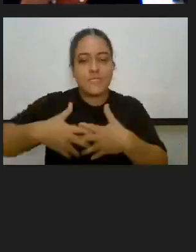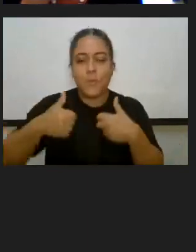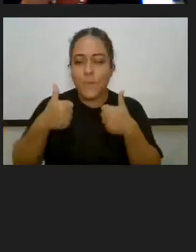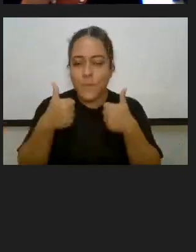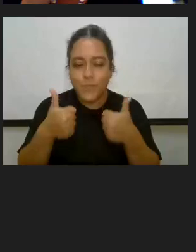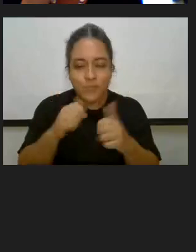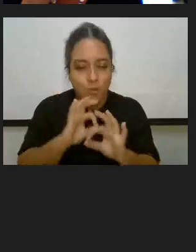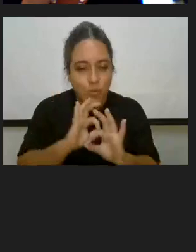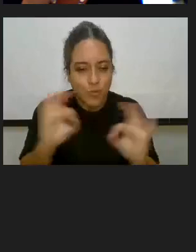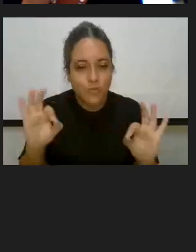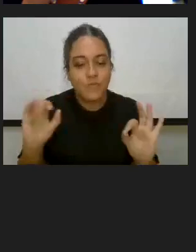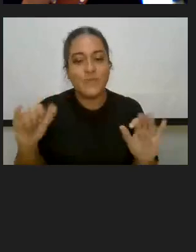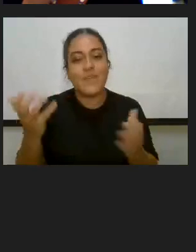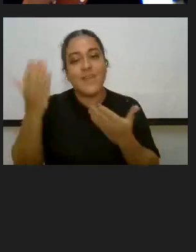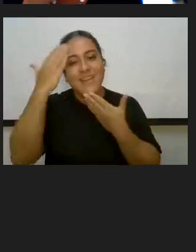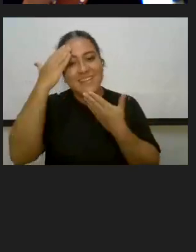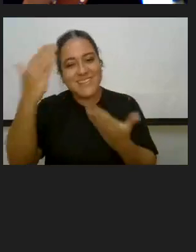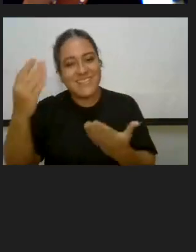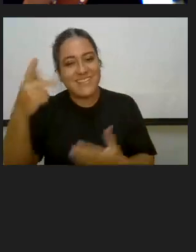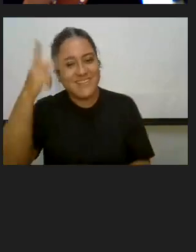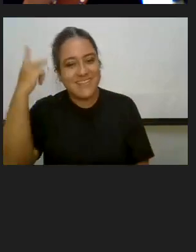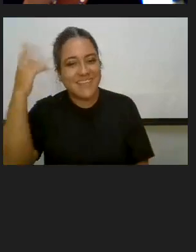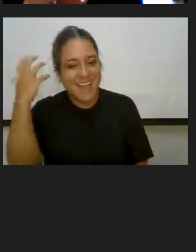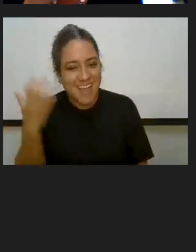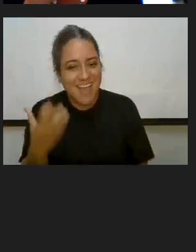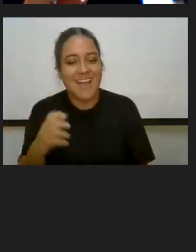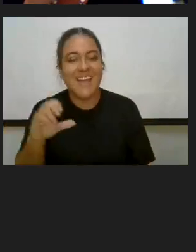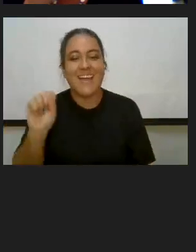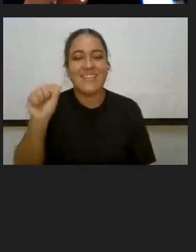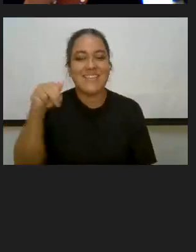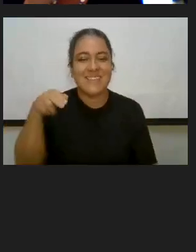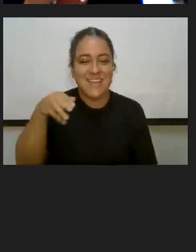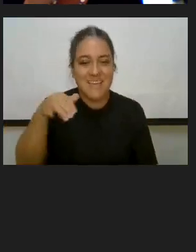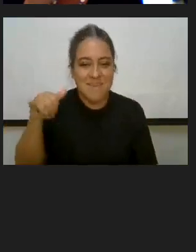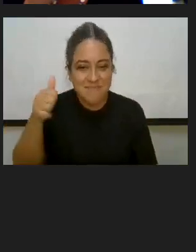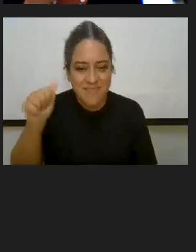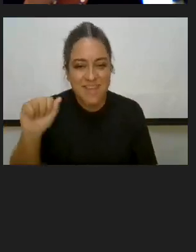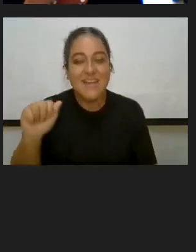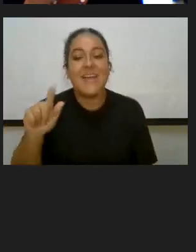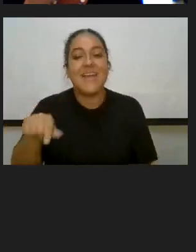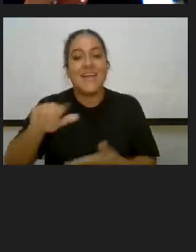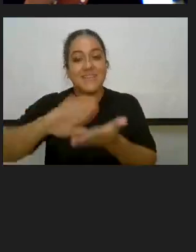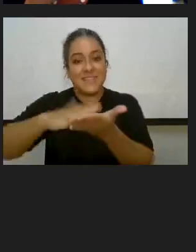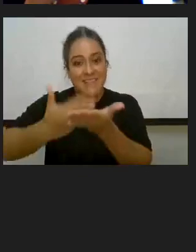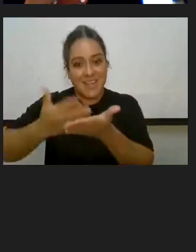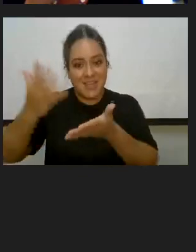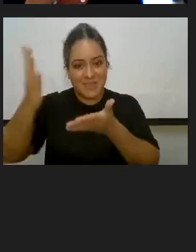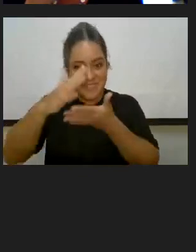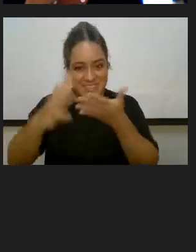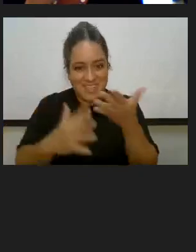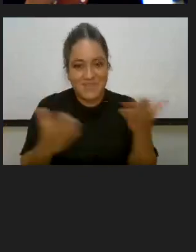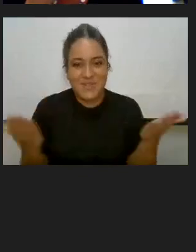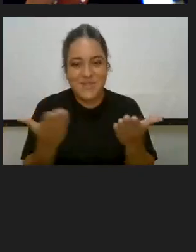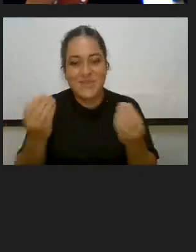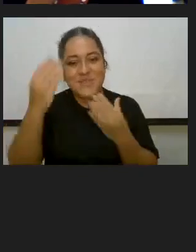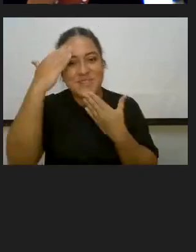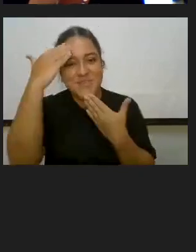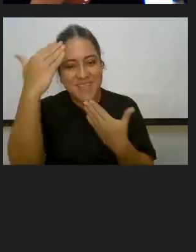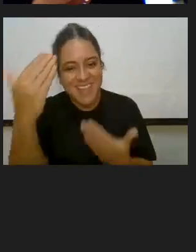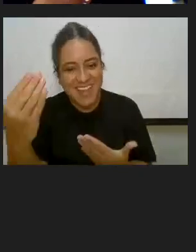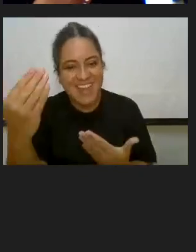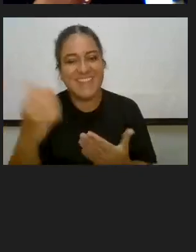Quero agradecer Carla, Sâmia, que foram as nossas intérpretes hoje. Muito obrigada